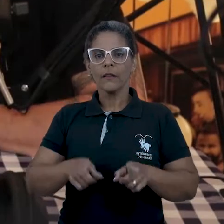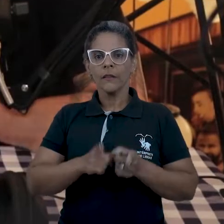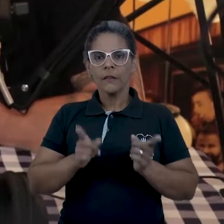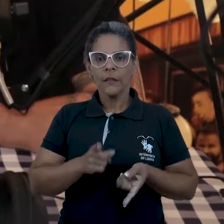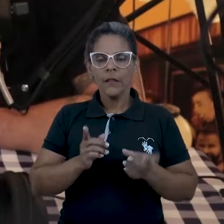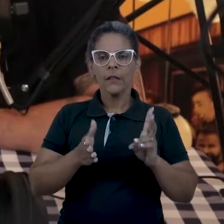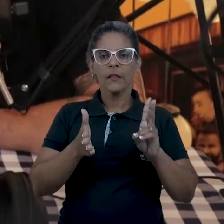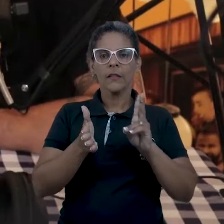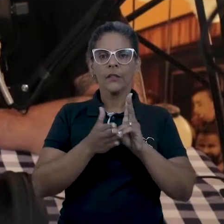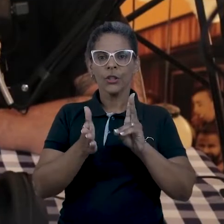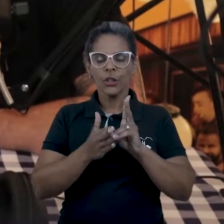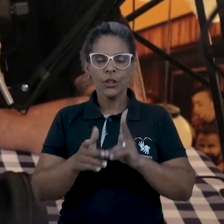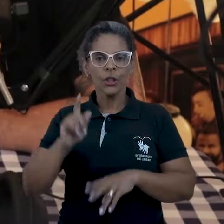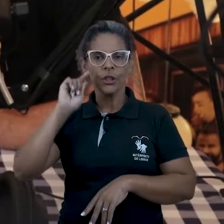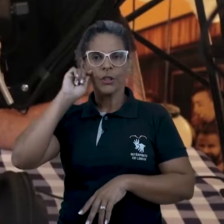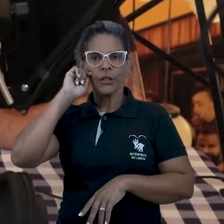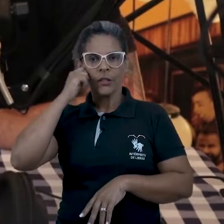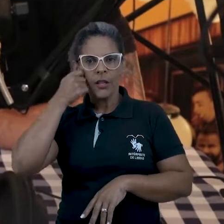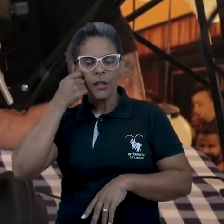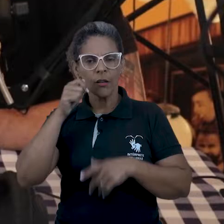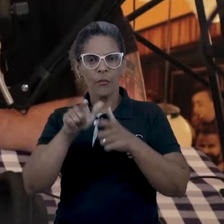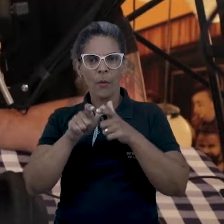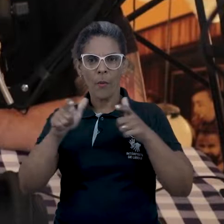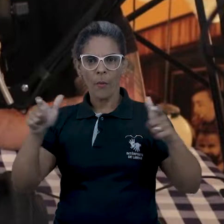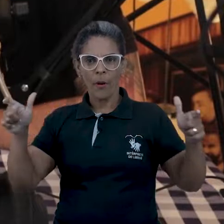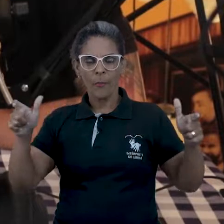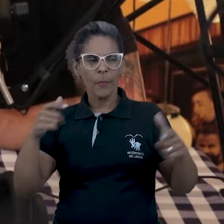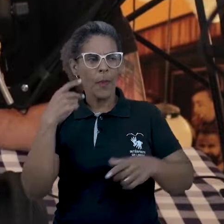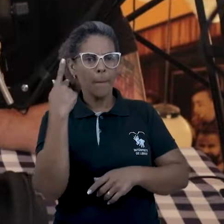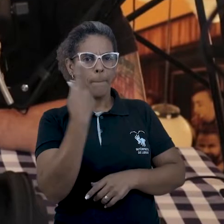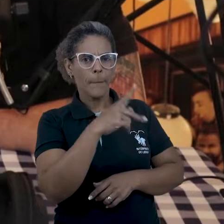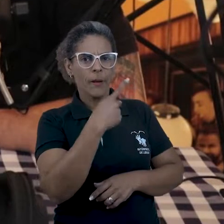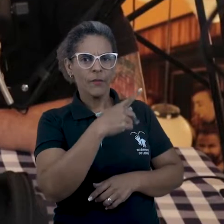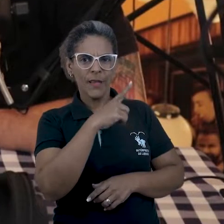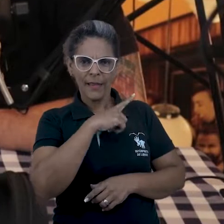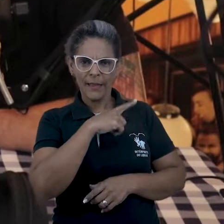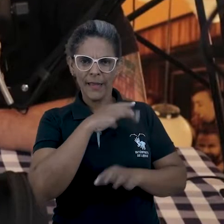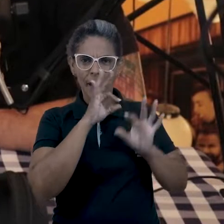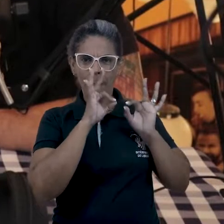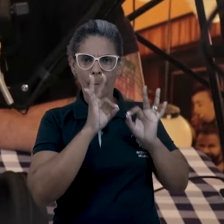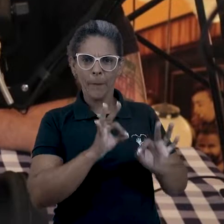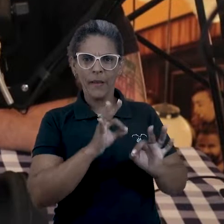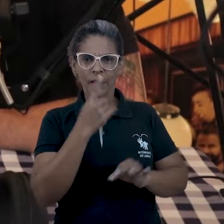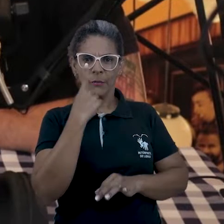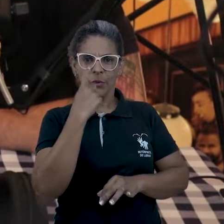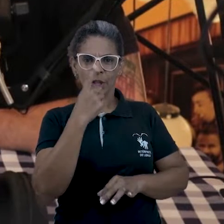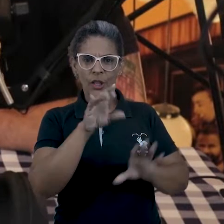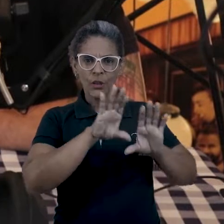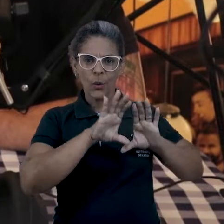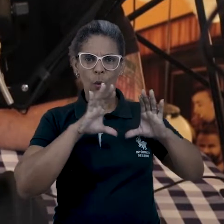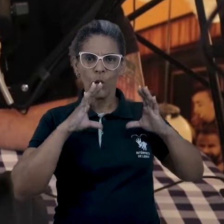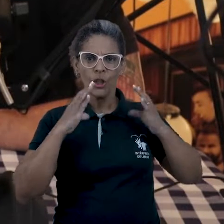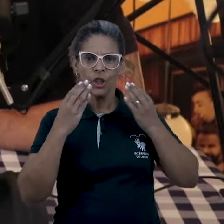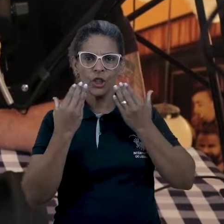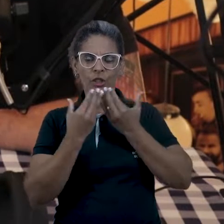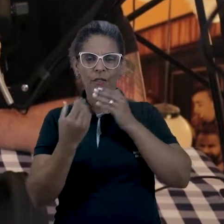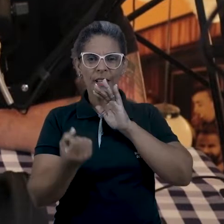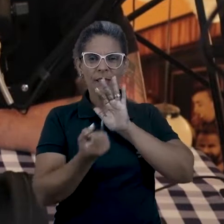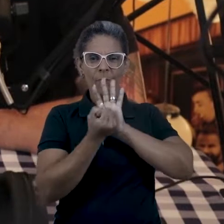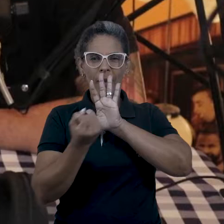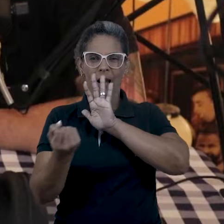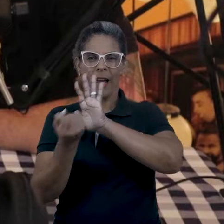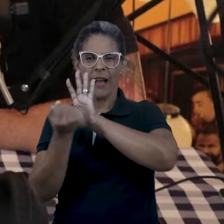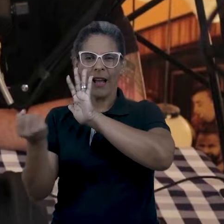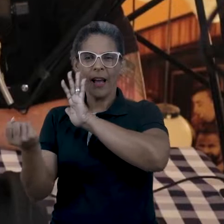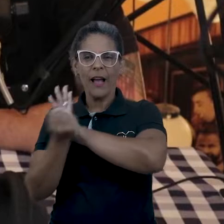visuais indígenas na sua concepção existe mesmo uma o interesse coletivo dessas marcas essas